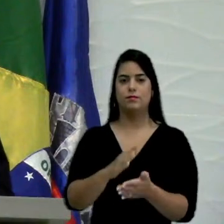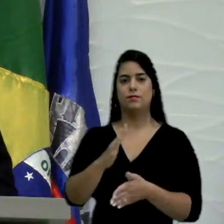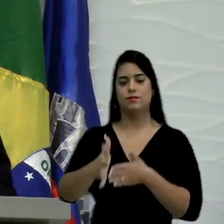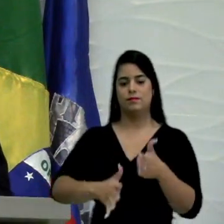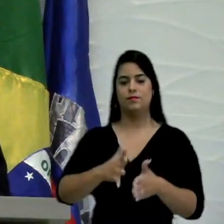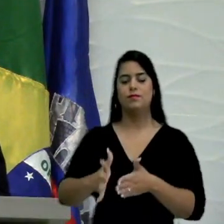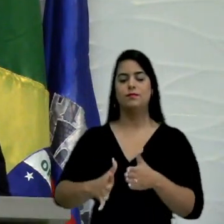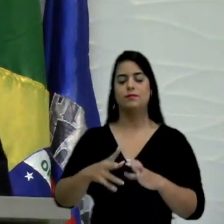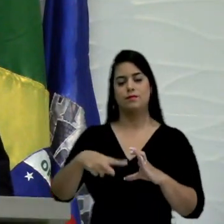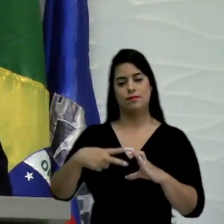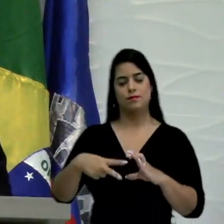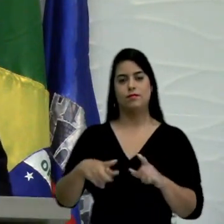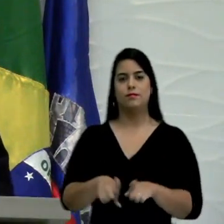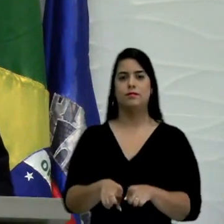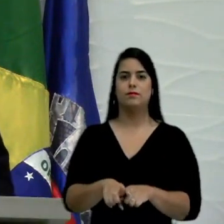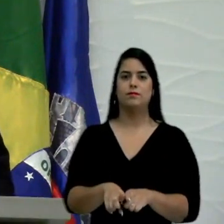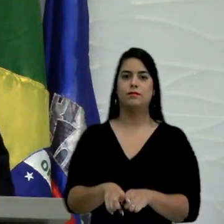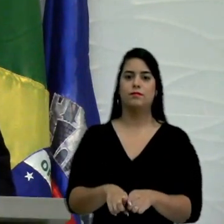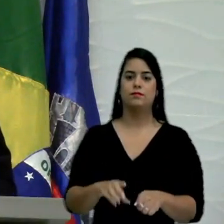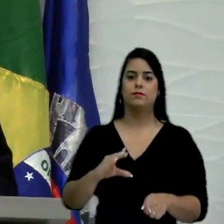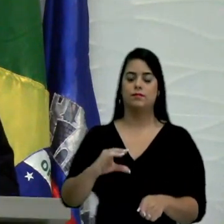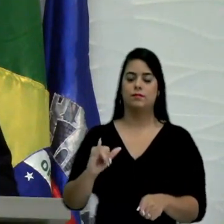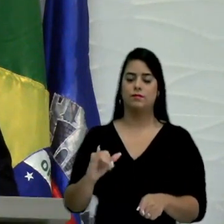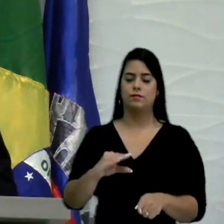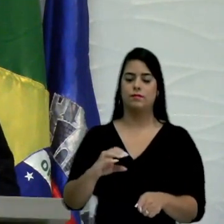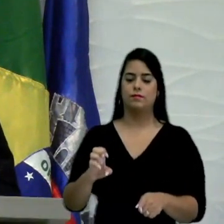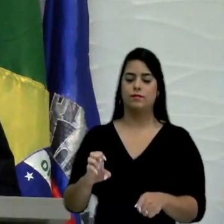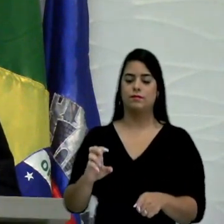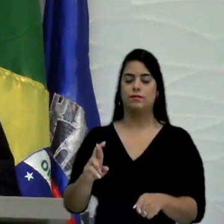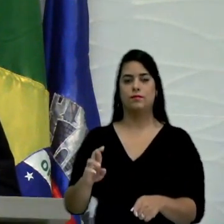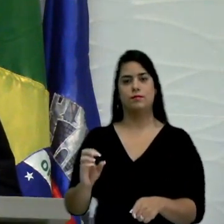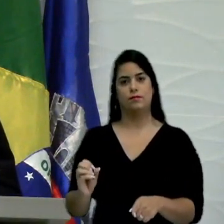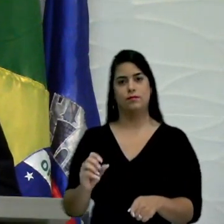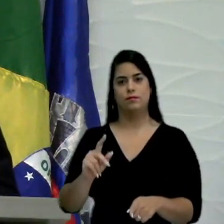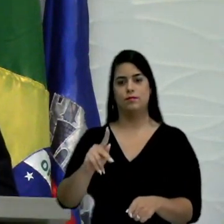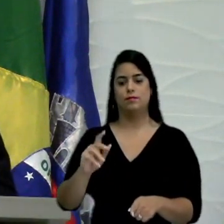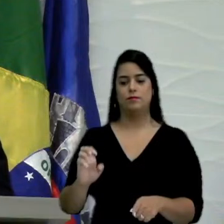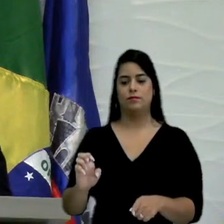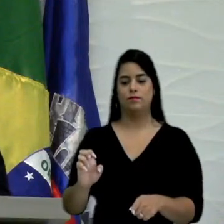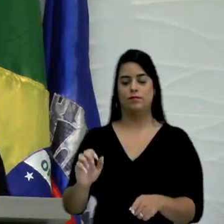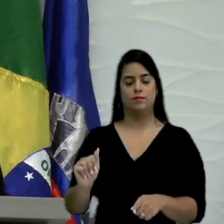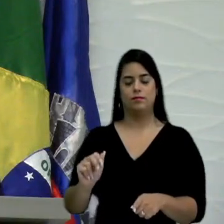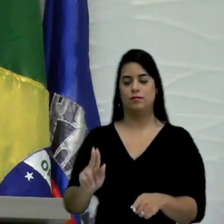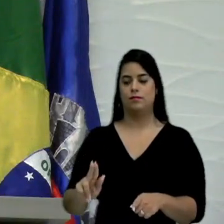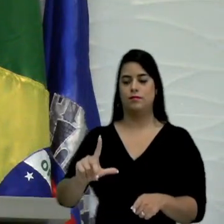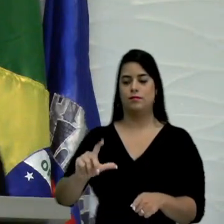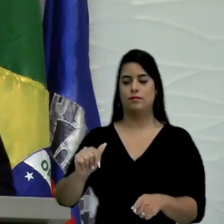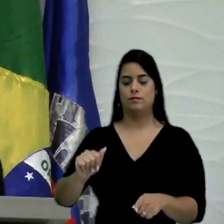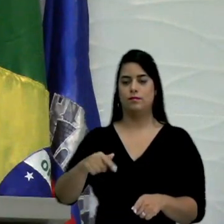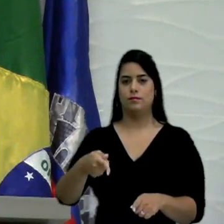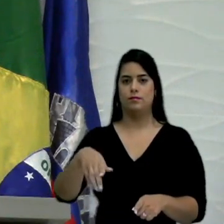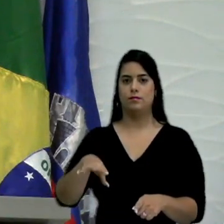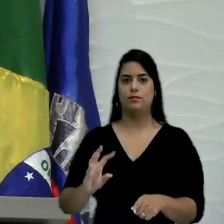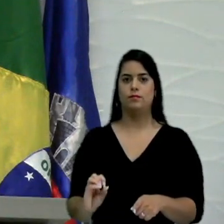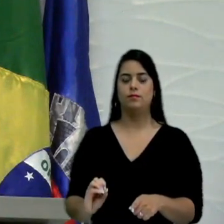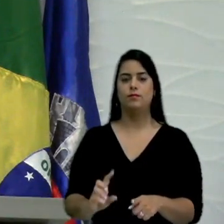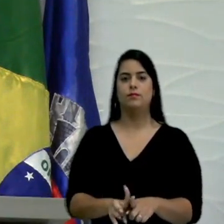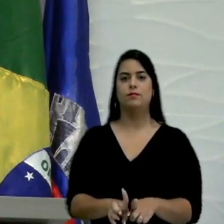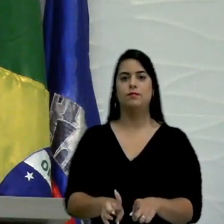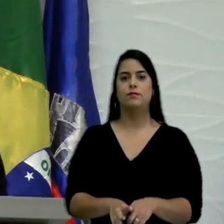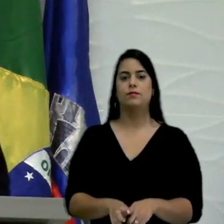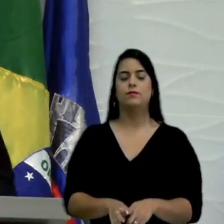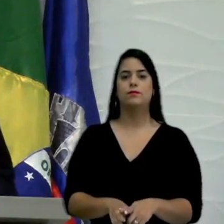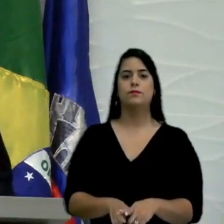Assunção e o senhor Cícero, Paulão, do loteamento Alto Santiago, Renildo e Romário, lá da Vila do Espírito